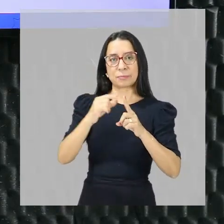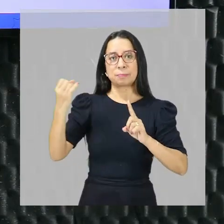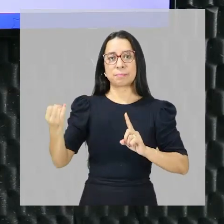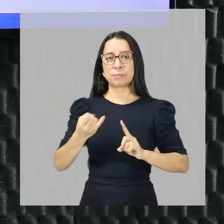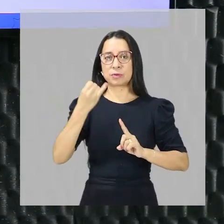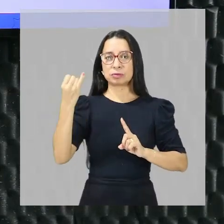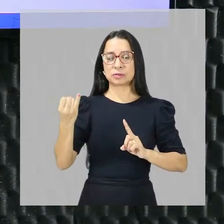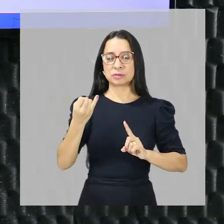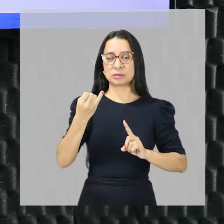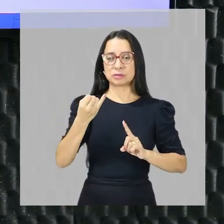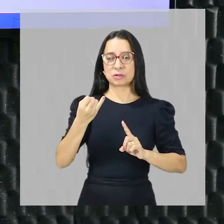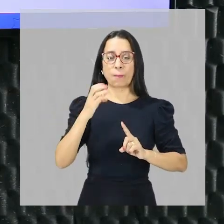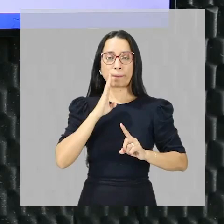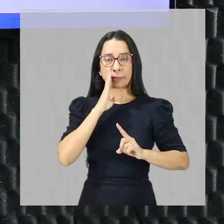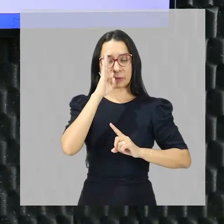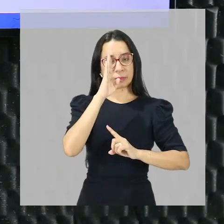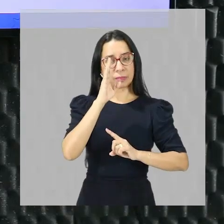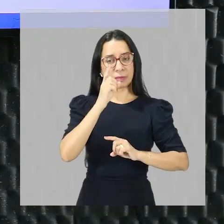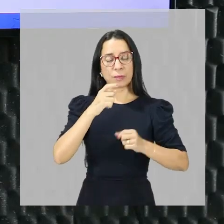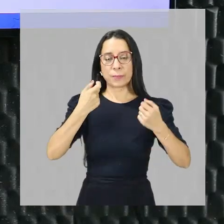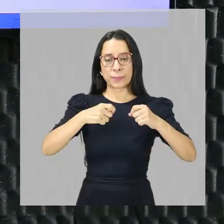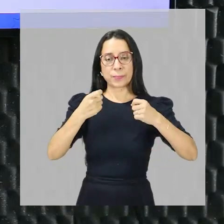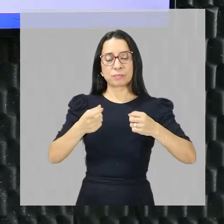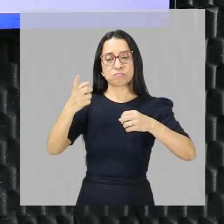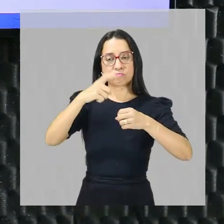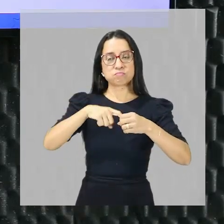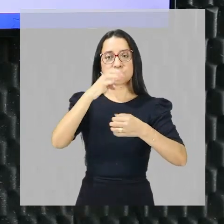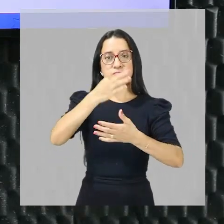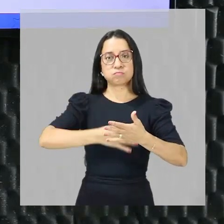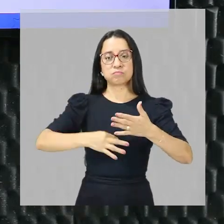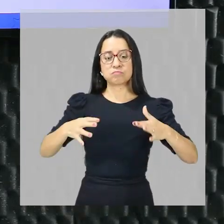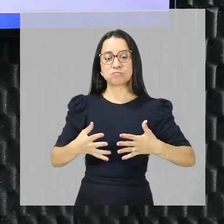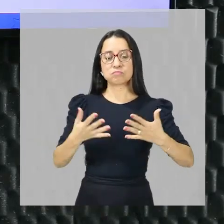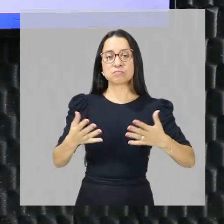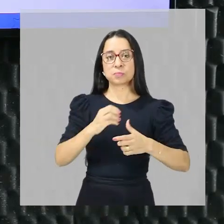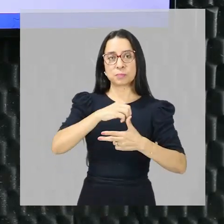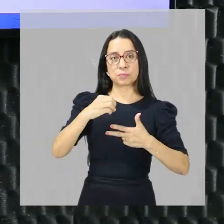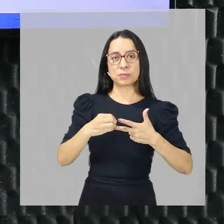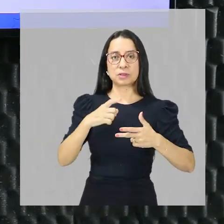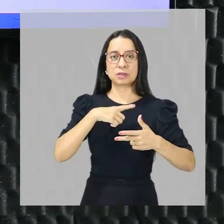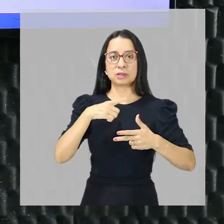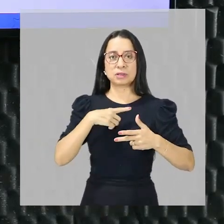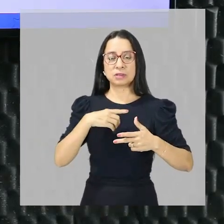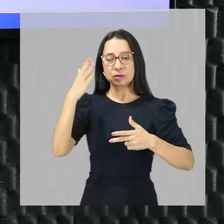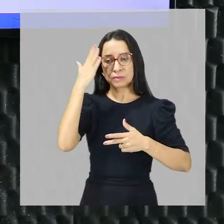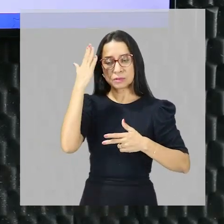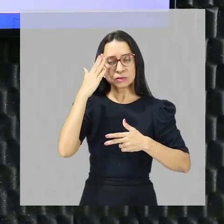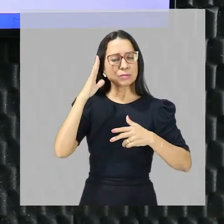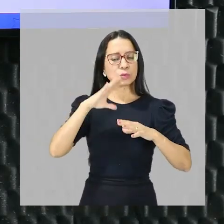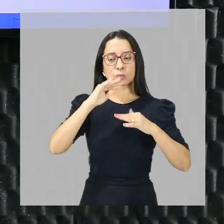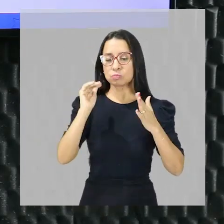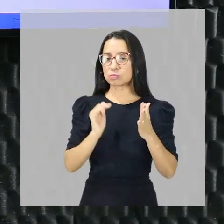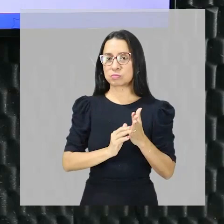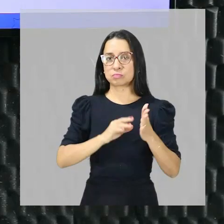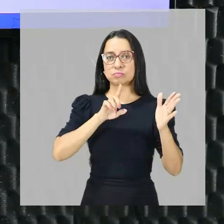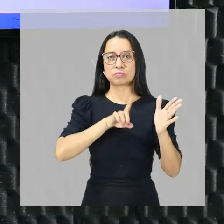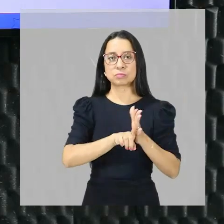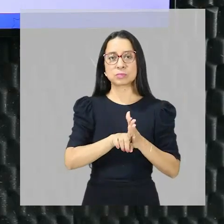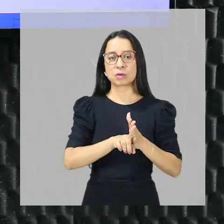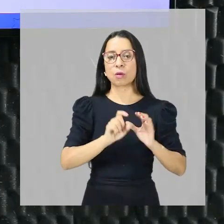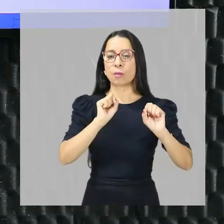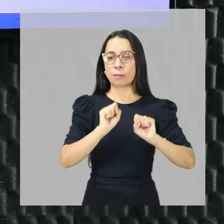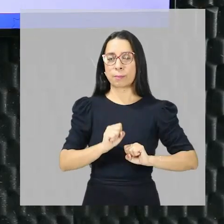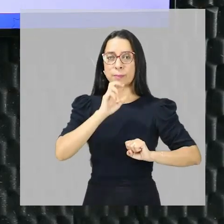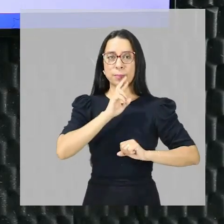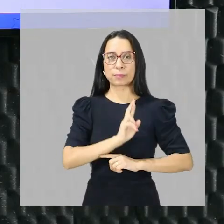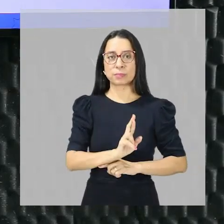palavra-chave, mas tu precisa voltar no texto motivador do Enem para de fato ter um entendimento completo da questão para que tu